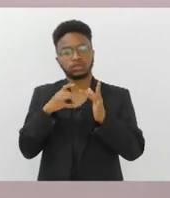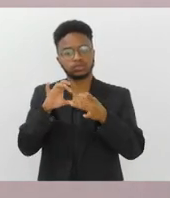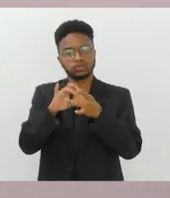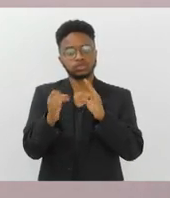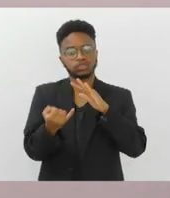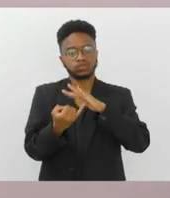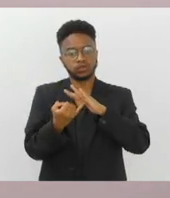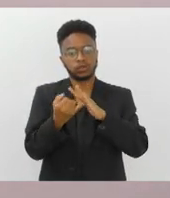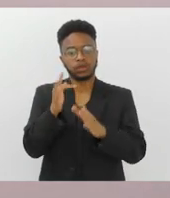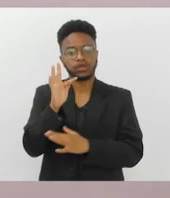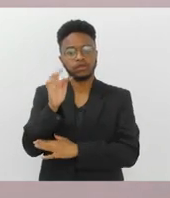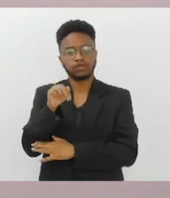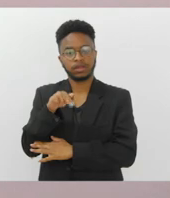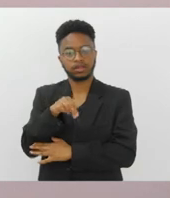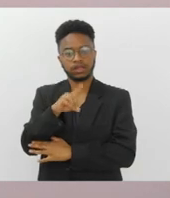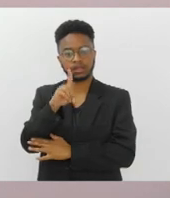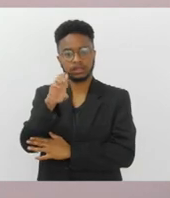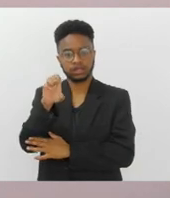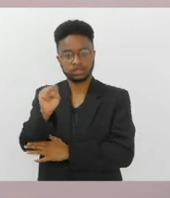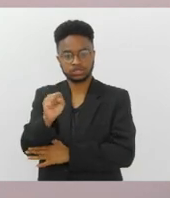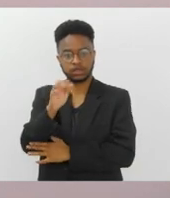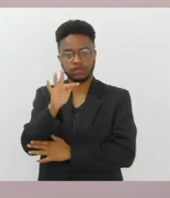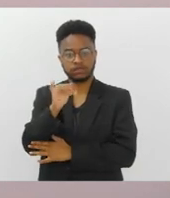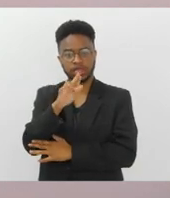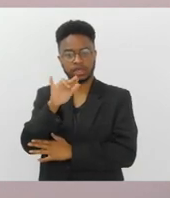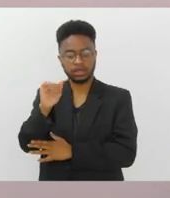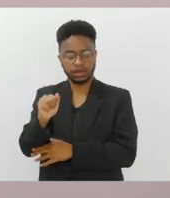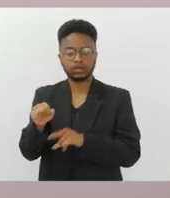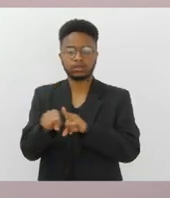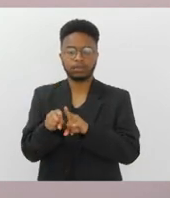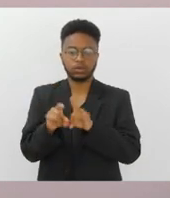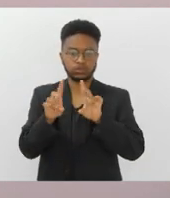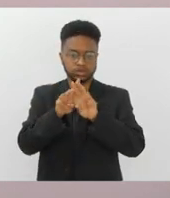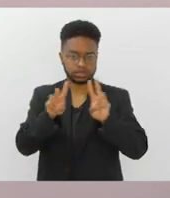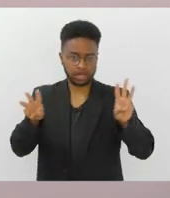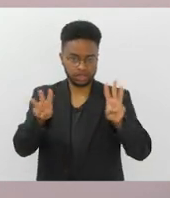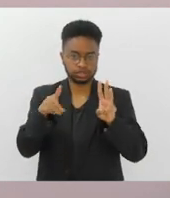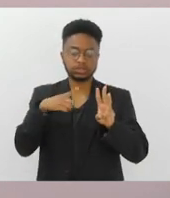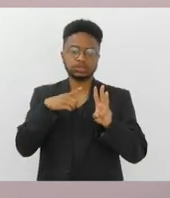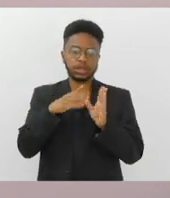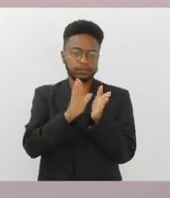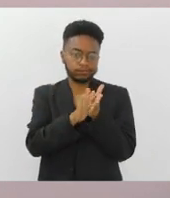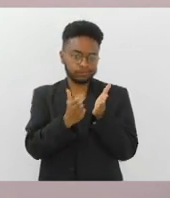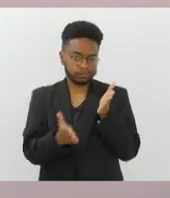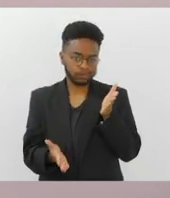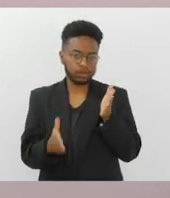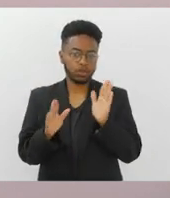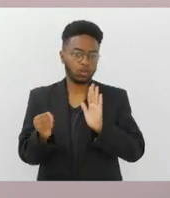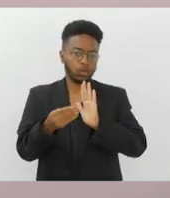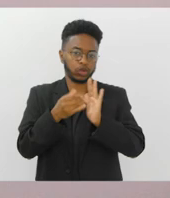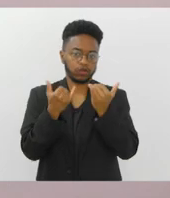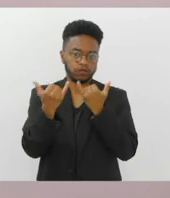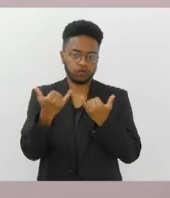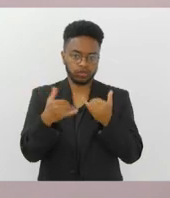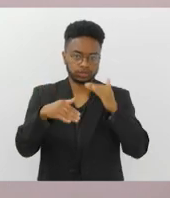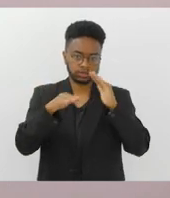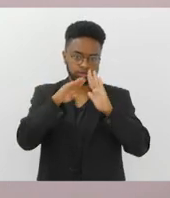de Figueira, e vai lá no site também, que tem todas essas informações, tá, gente?